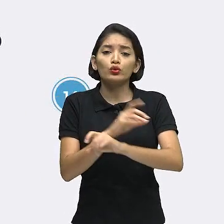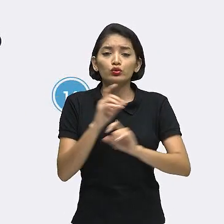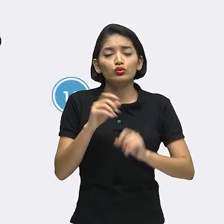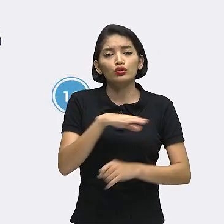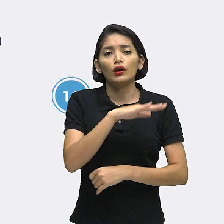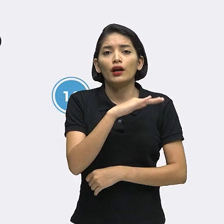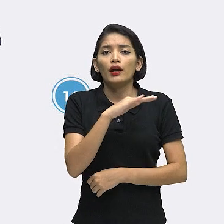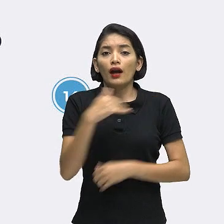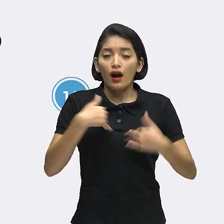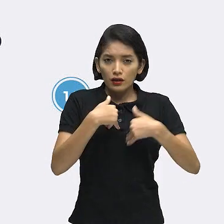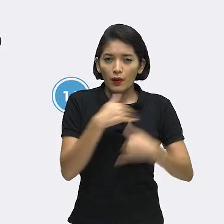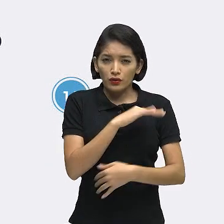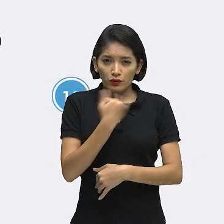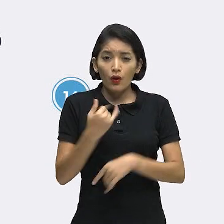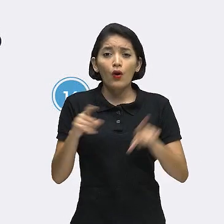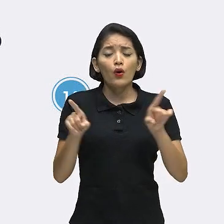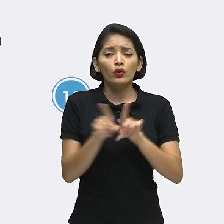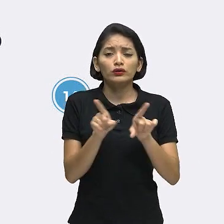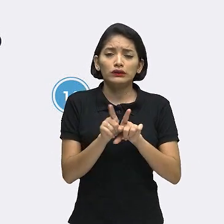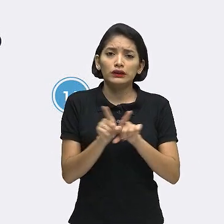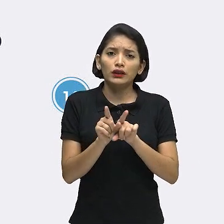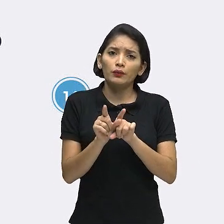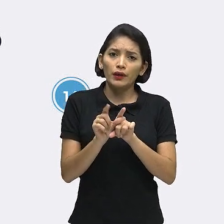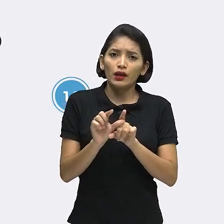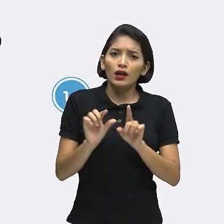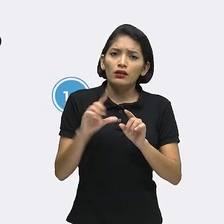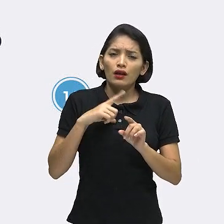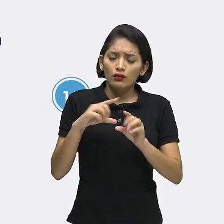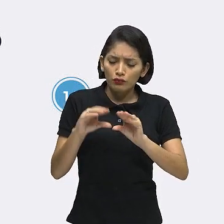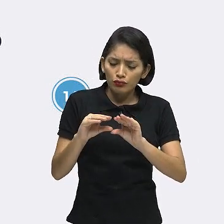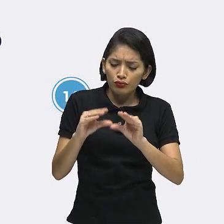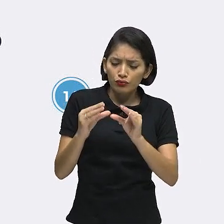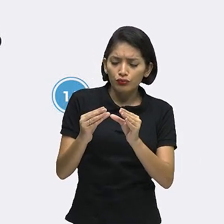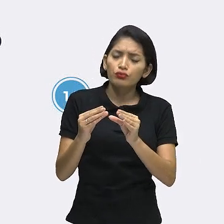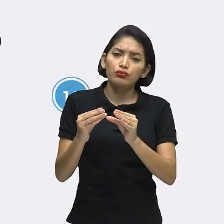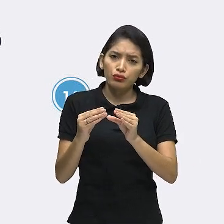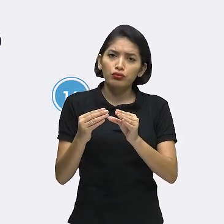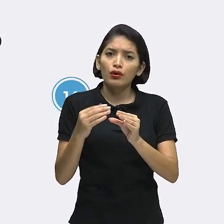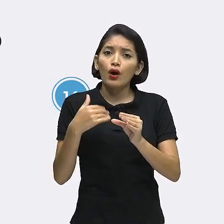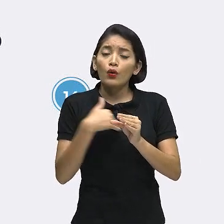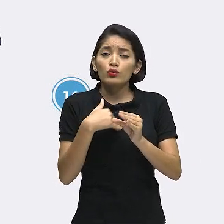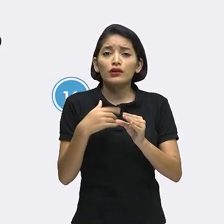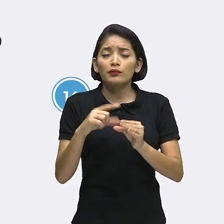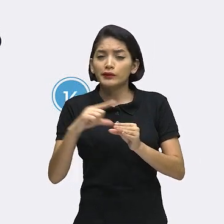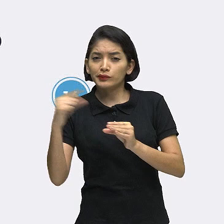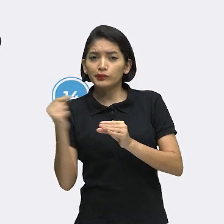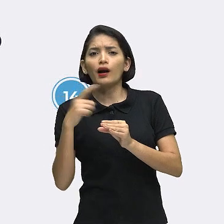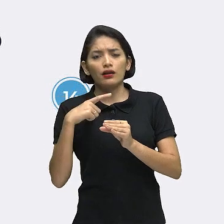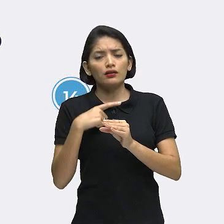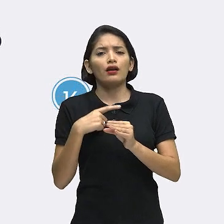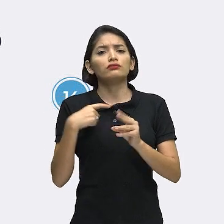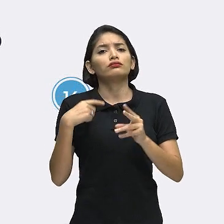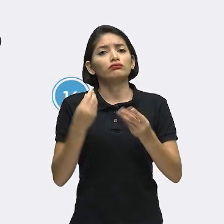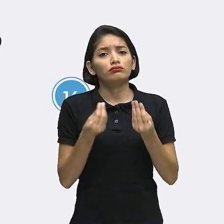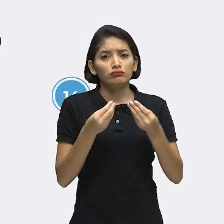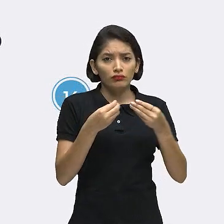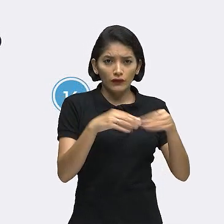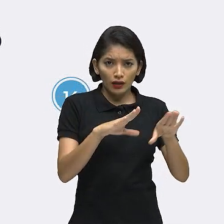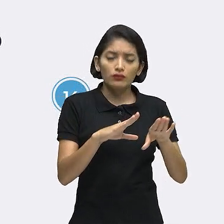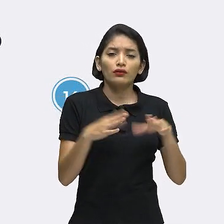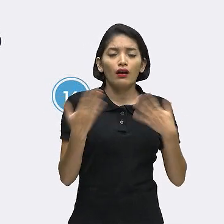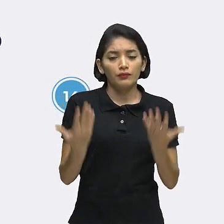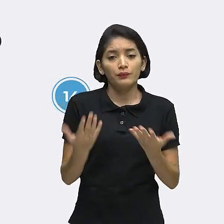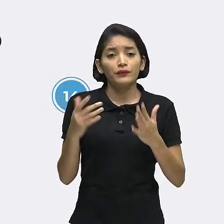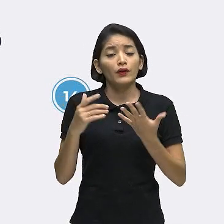por molúsculos que, ao se decomporem, deixam o solo rico em carbonato de cálcio. Tá? Então, nessa questão,